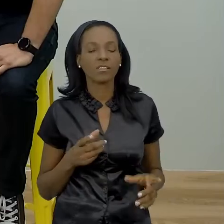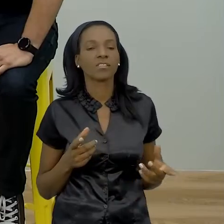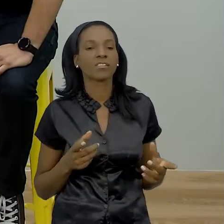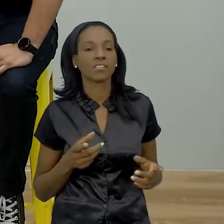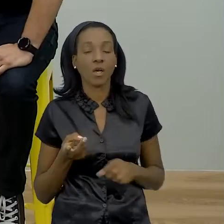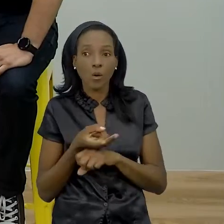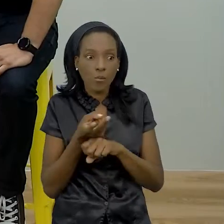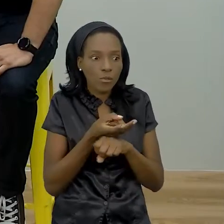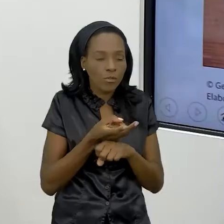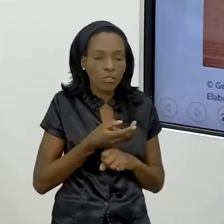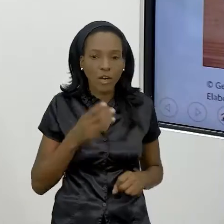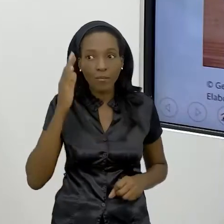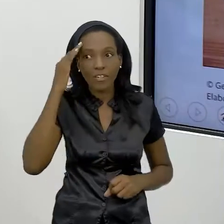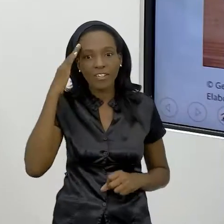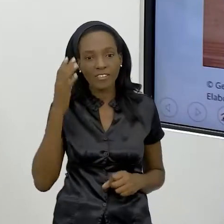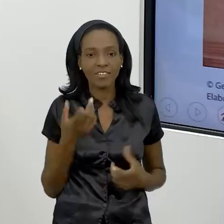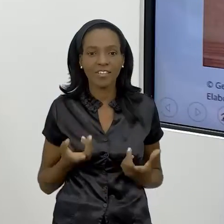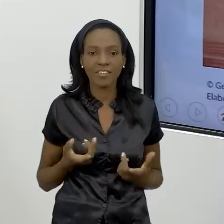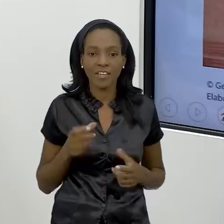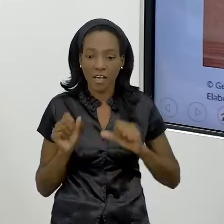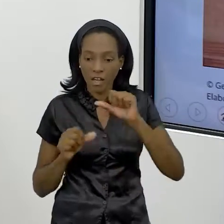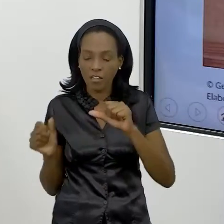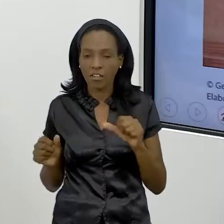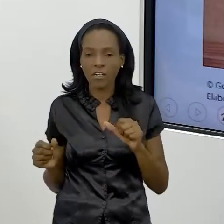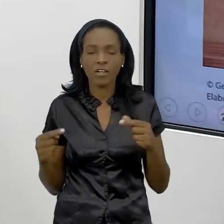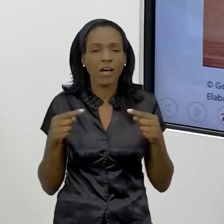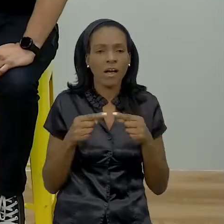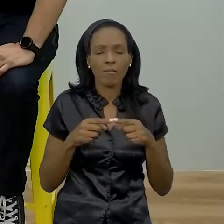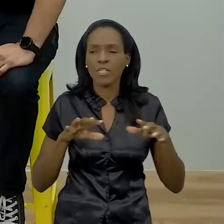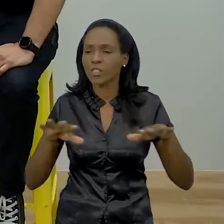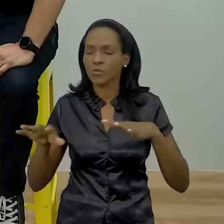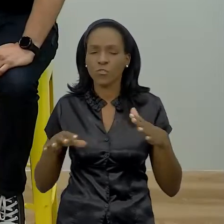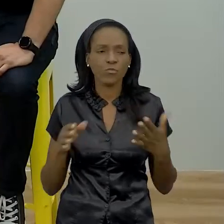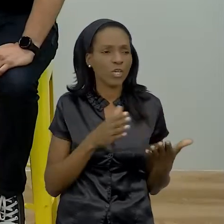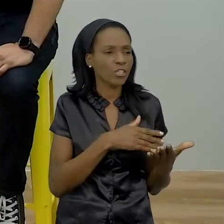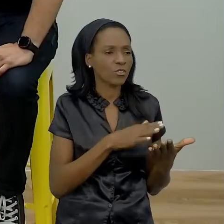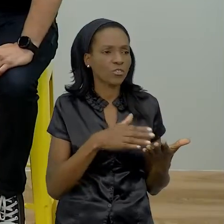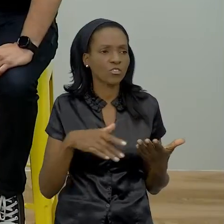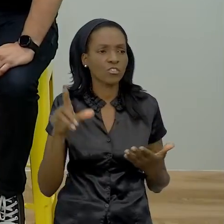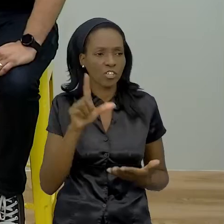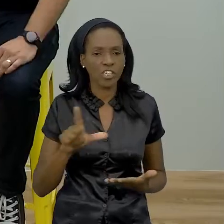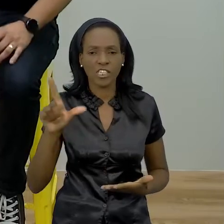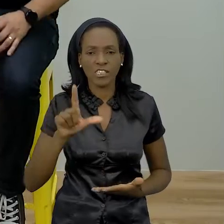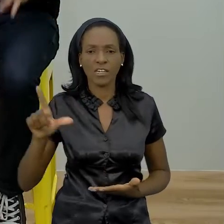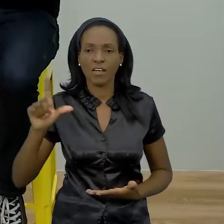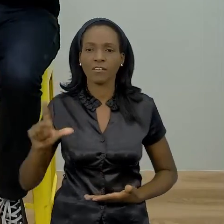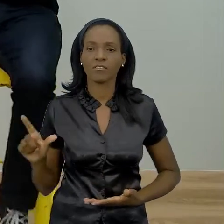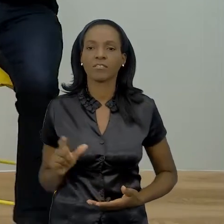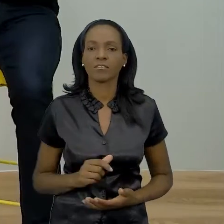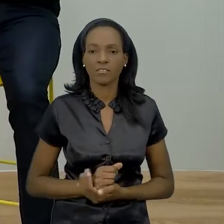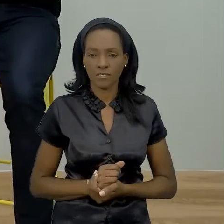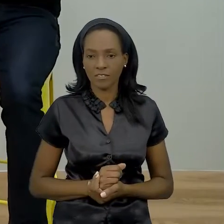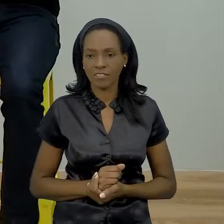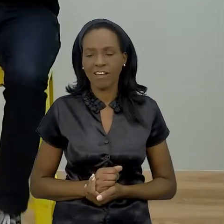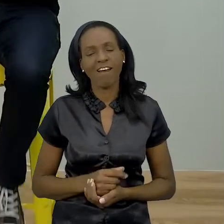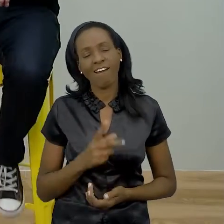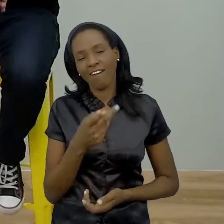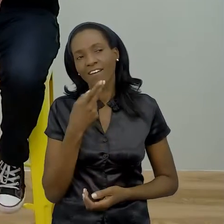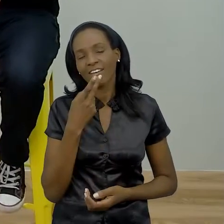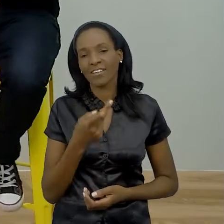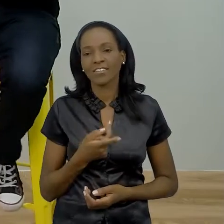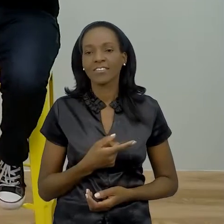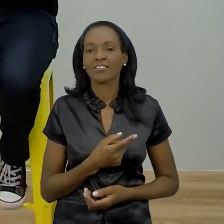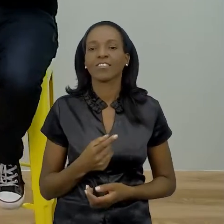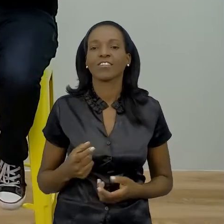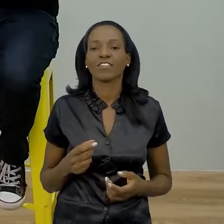ver essas mudanças é pelos próprios movimentos literários. Perfeito. Perfeito. Você falou, você está levantando para eu cortar, né? Porque ela falou isso antes